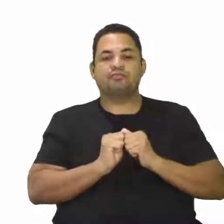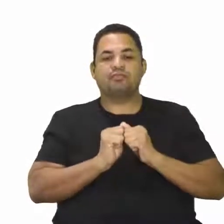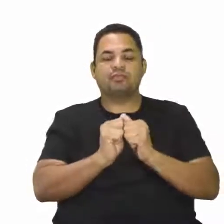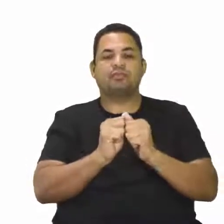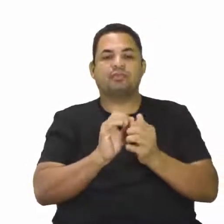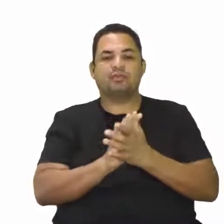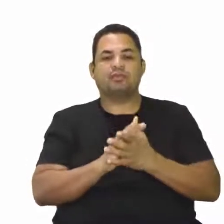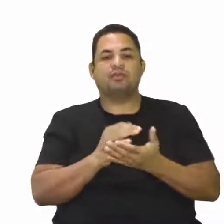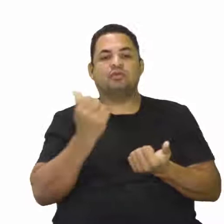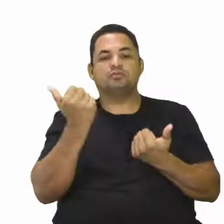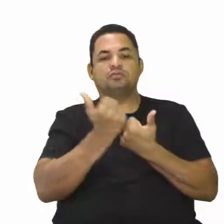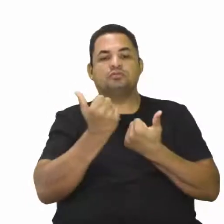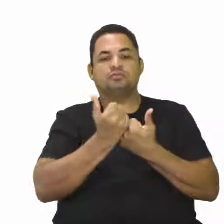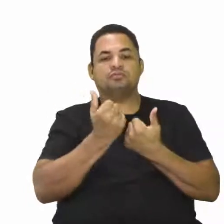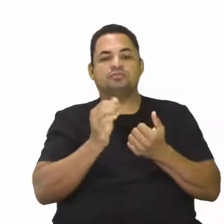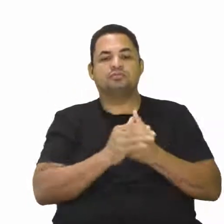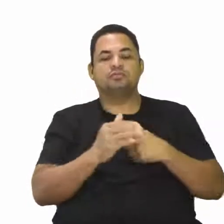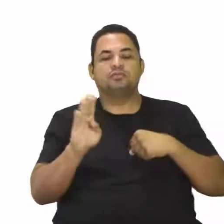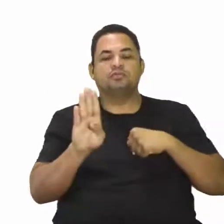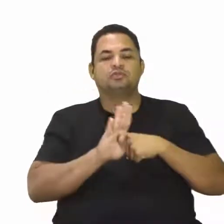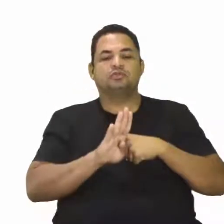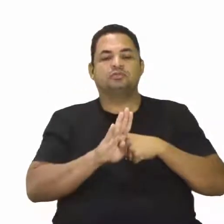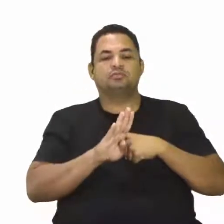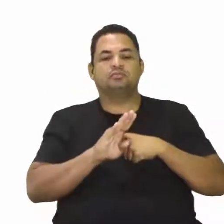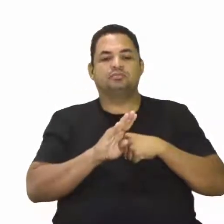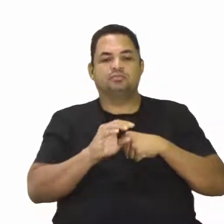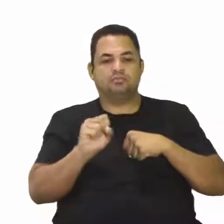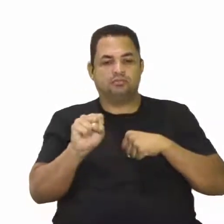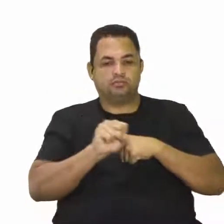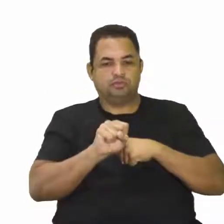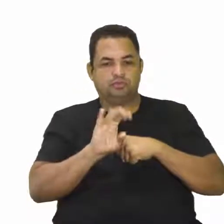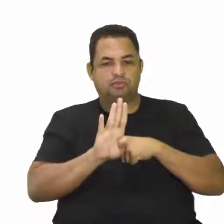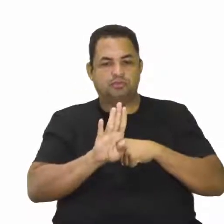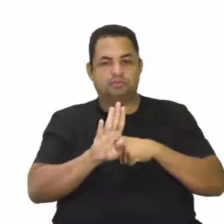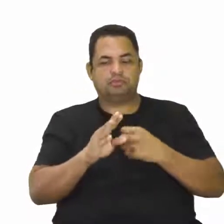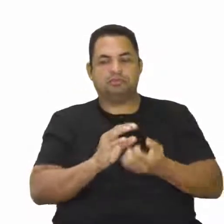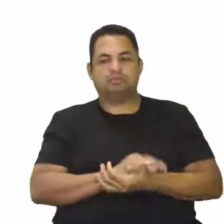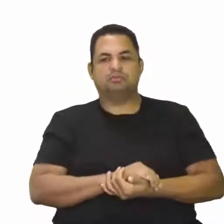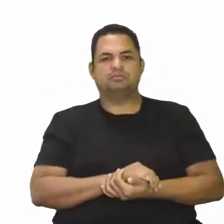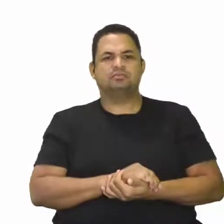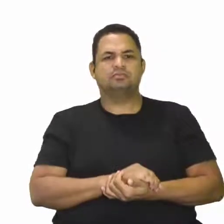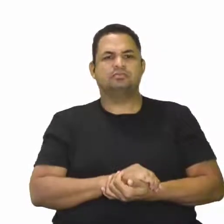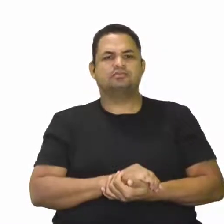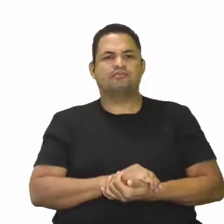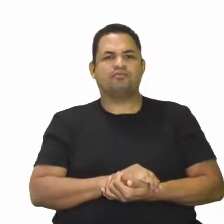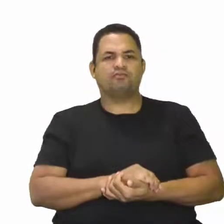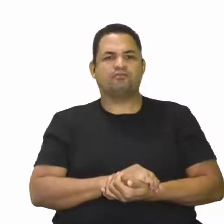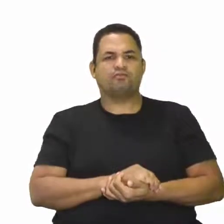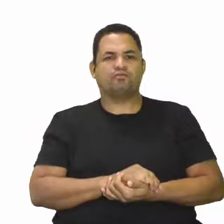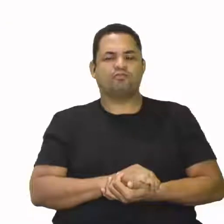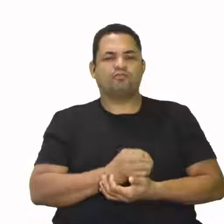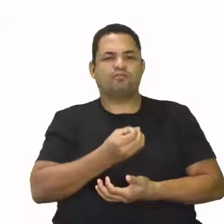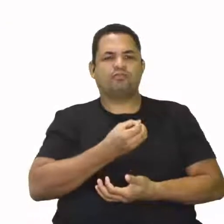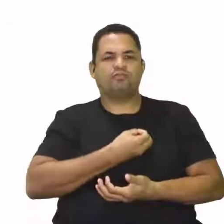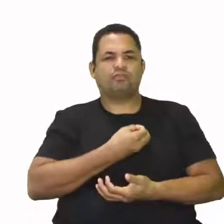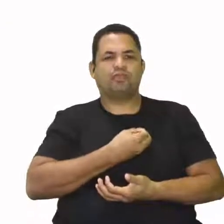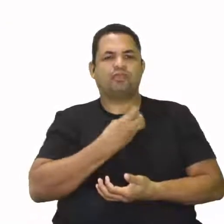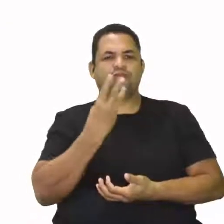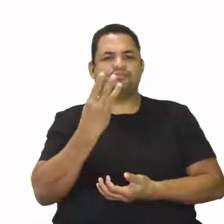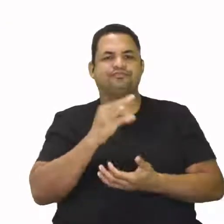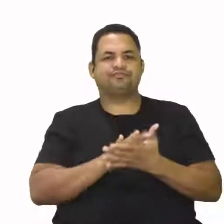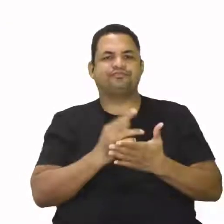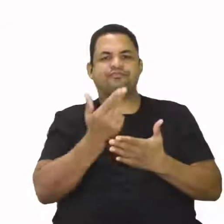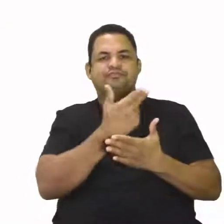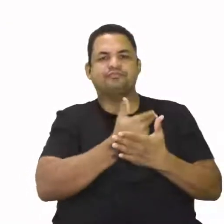ou substituir o substantivo. Isso mesmo, meus amores. Vamos para a questão 3. Sobre as charges